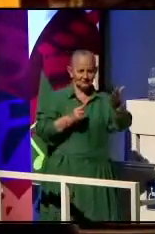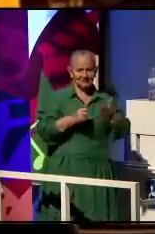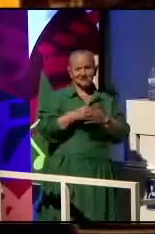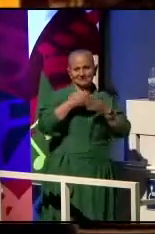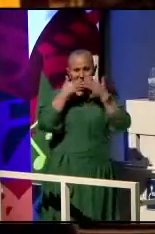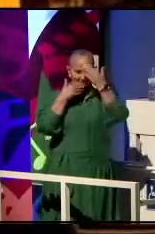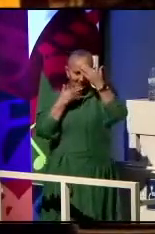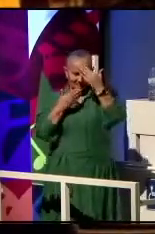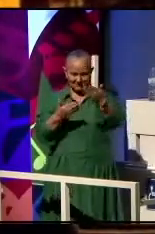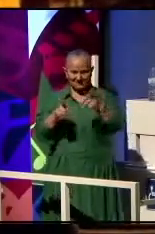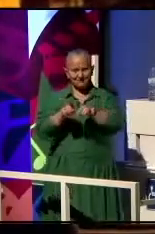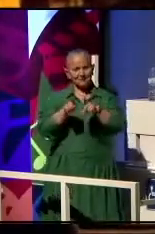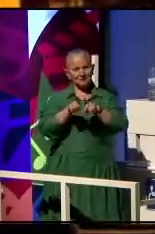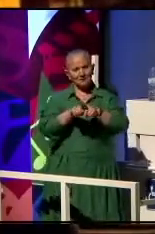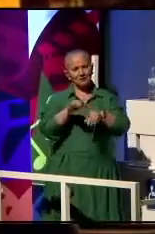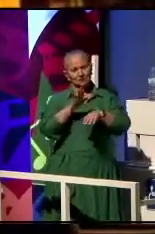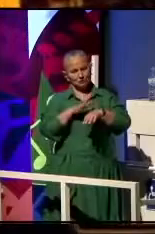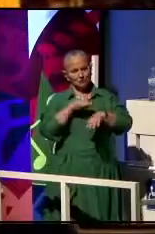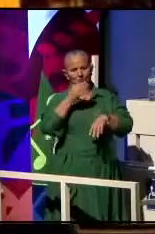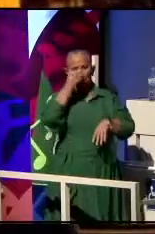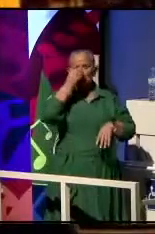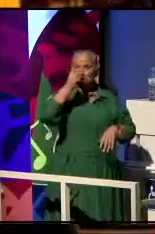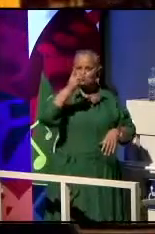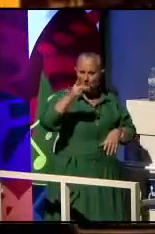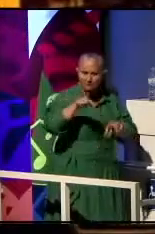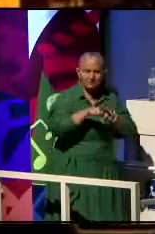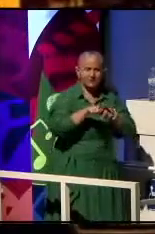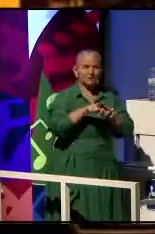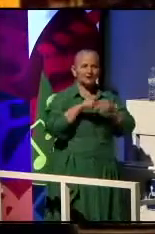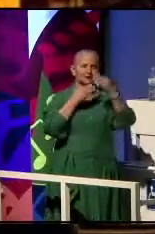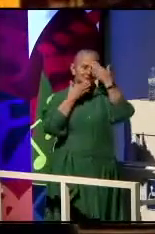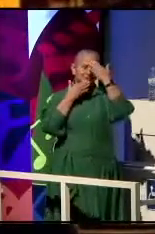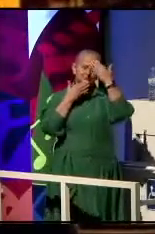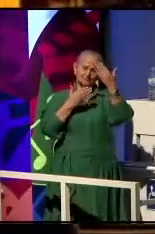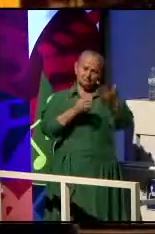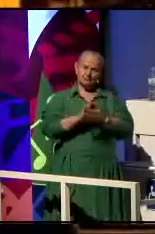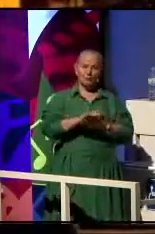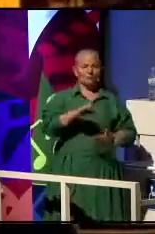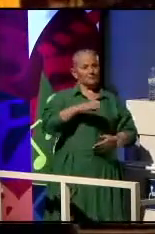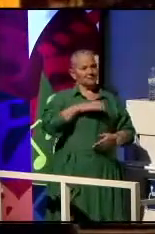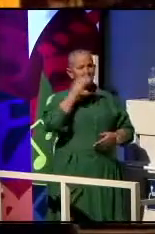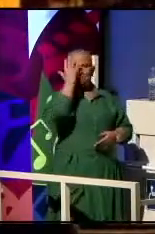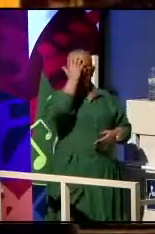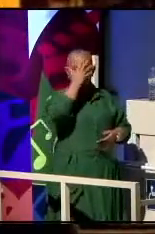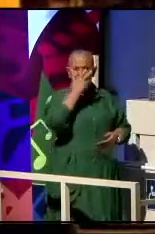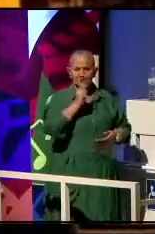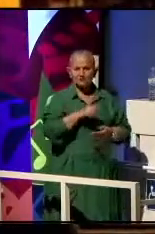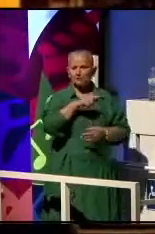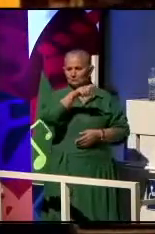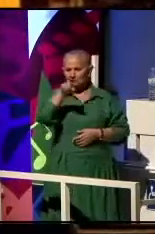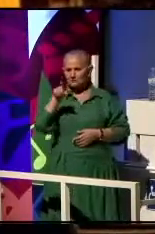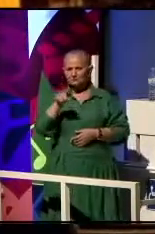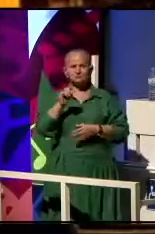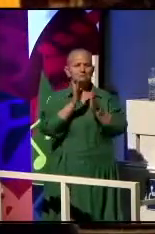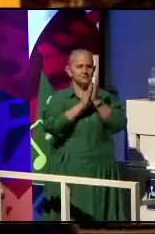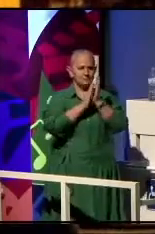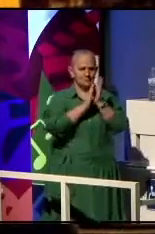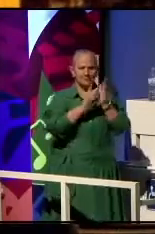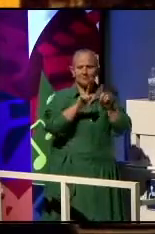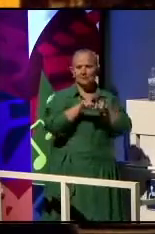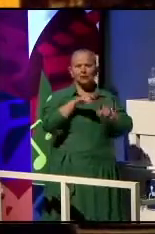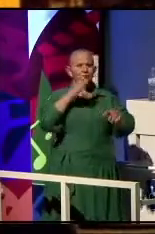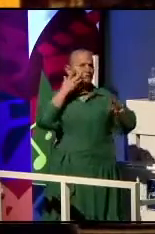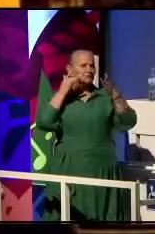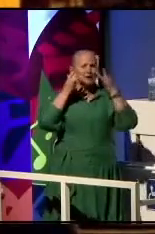Eduardo Santana, agradecer a Lençóis Paulistas, né, uma cidade tão bonita, que eu fiquei encantada pela cidade. Vocês estão de parabéns, esse teatro tão lindo, né,